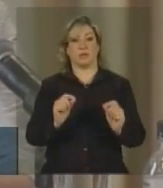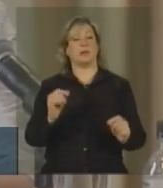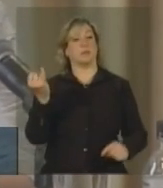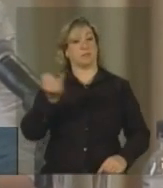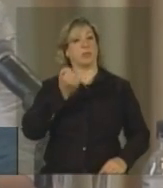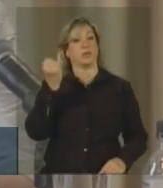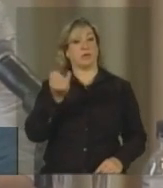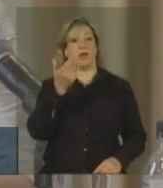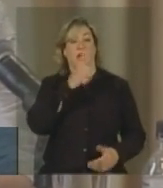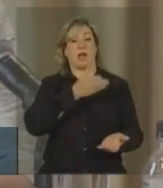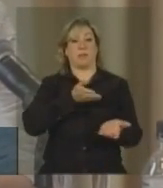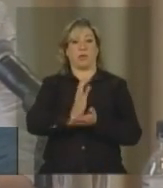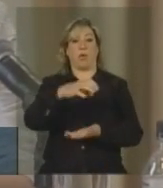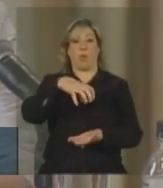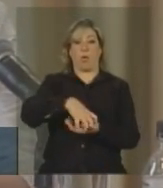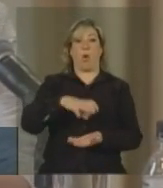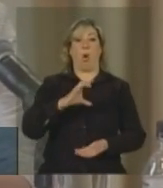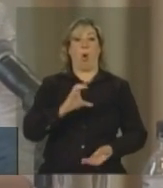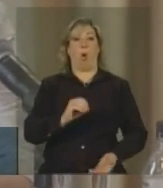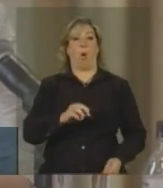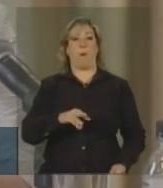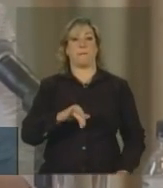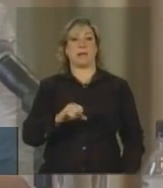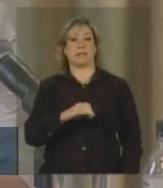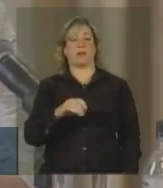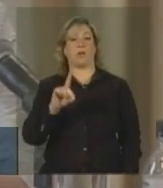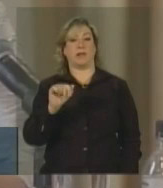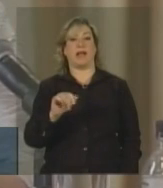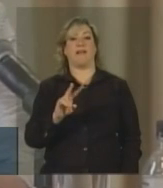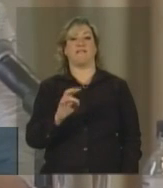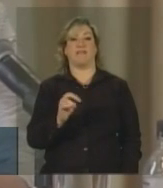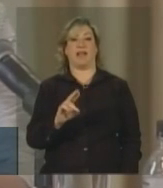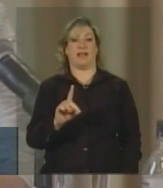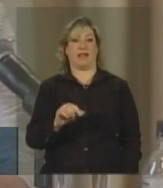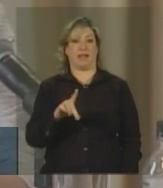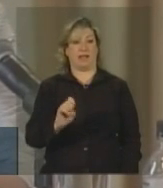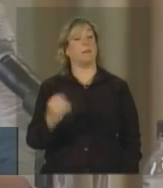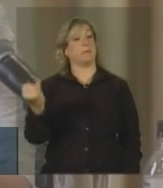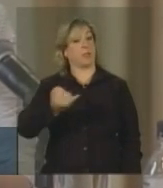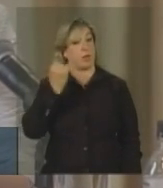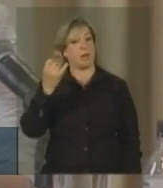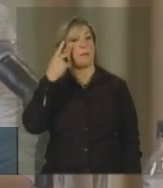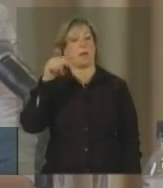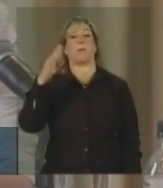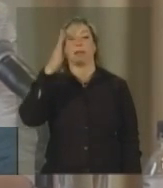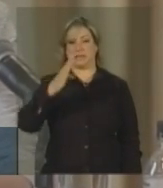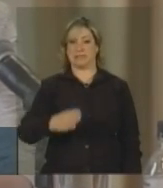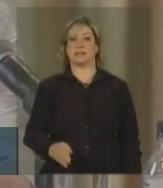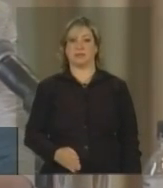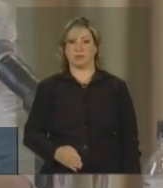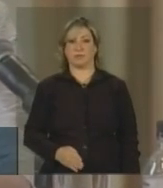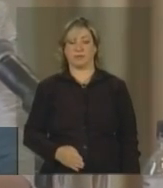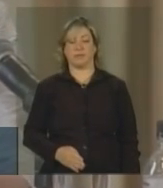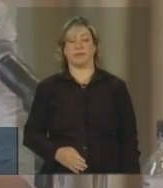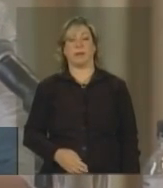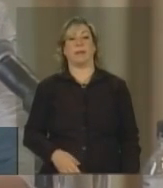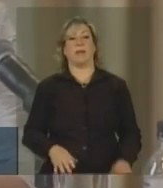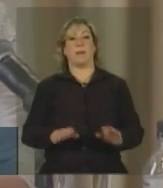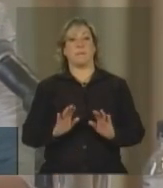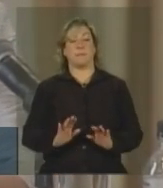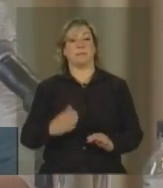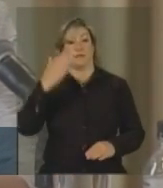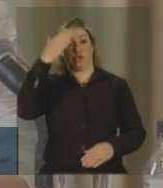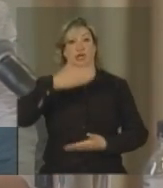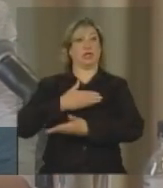da Comissão da Verdade, é importante para o Brasil. E é importante para a posição do Brasil diante do